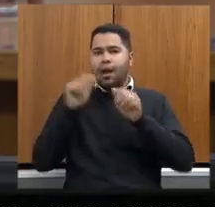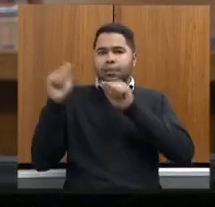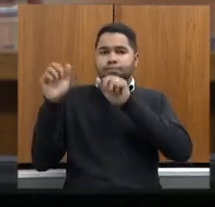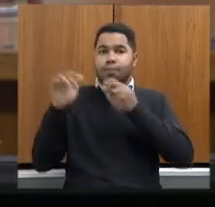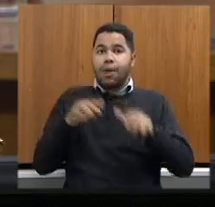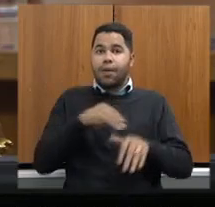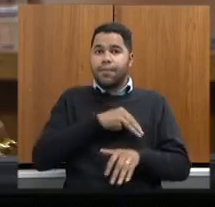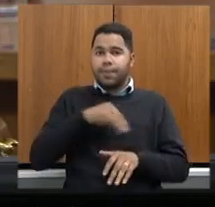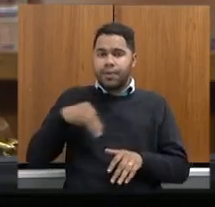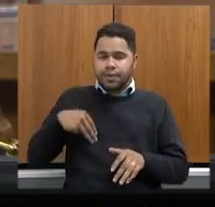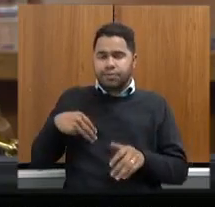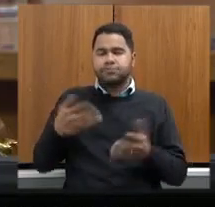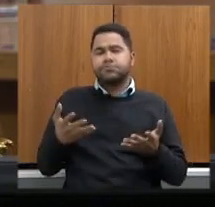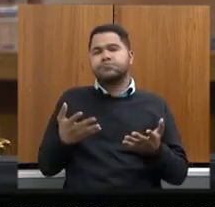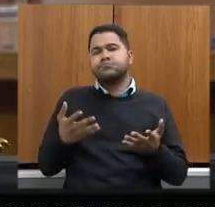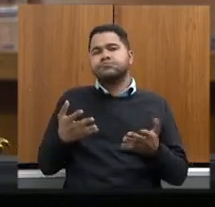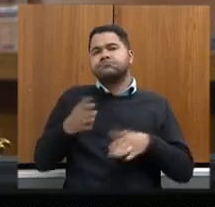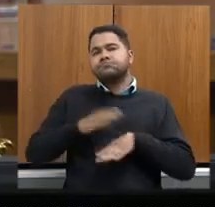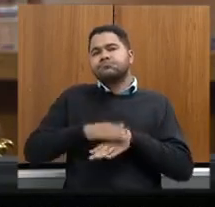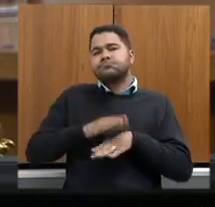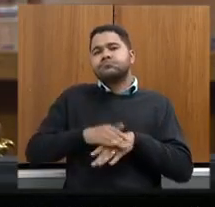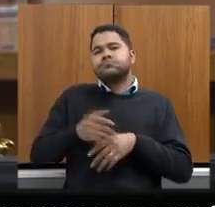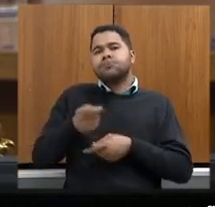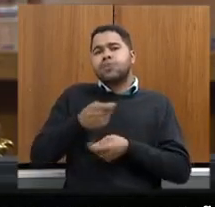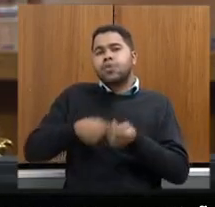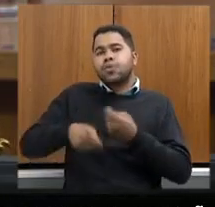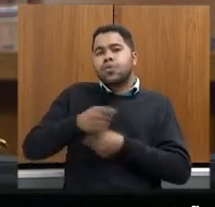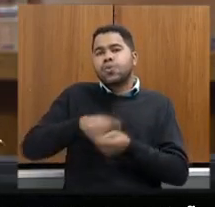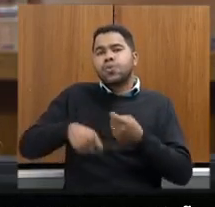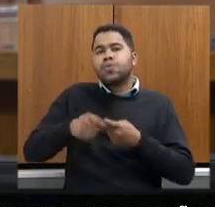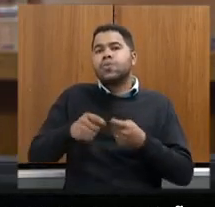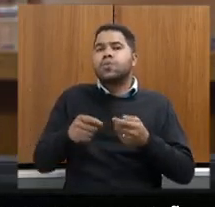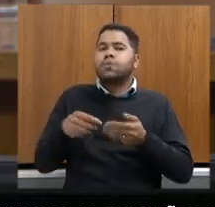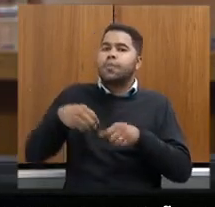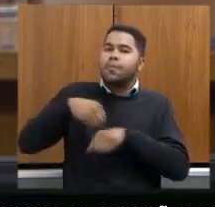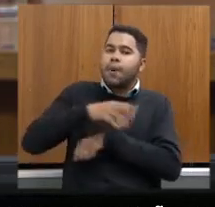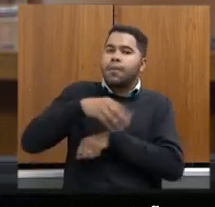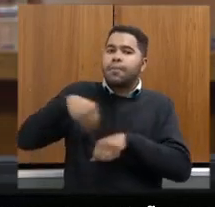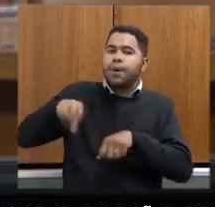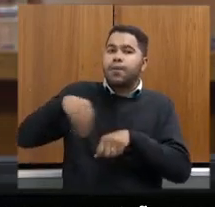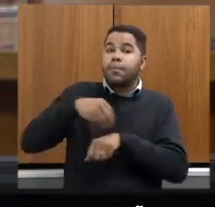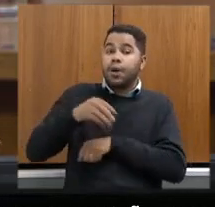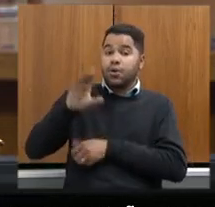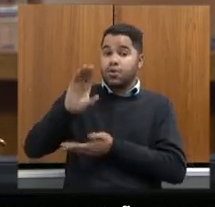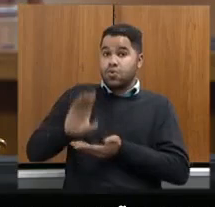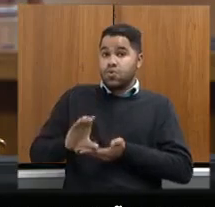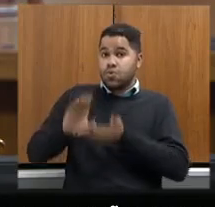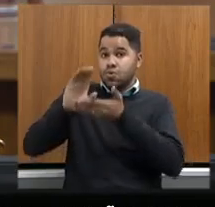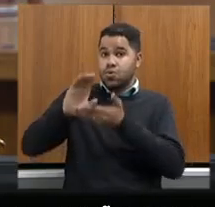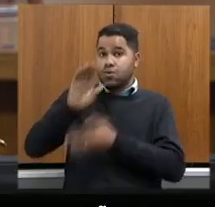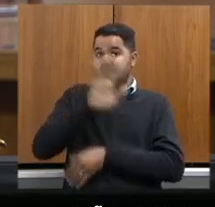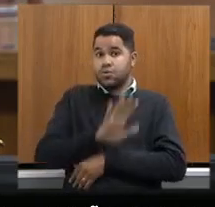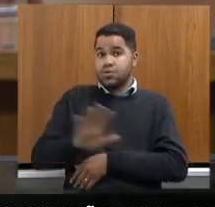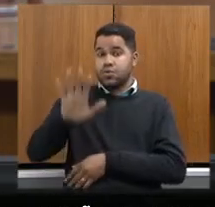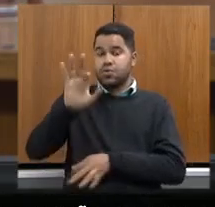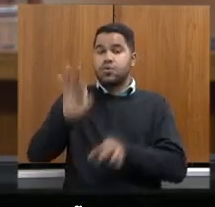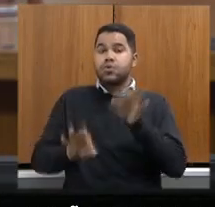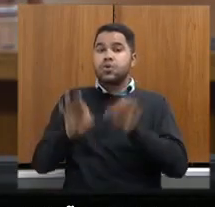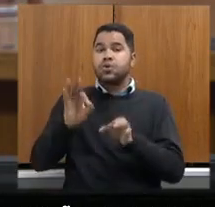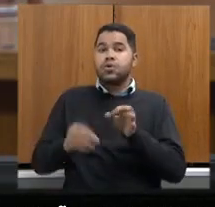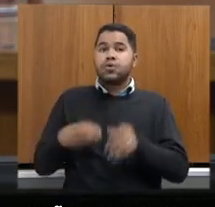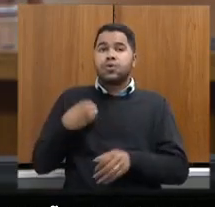Fundão em Mariana essas rodadas de negociação são mediadas pelo Conselho Nacional de Justiça com a